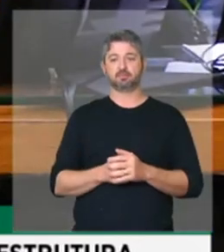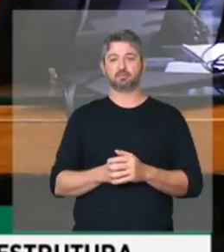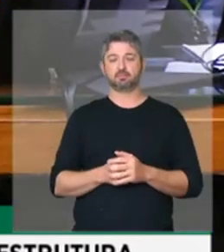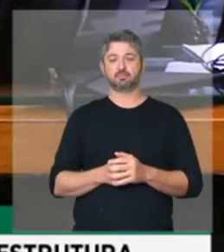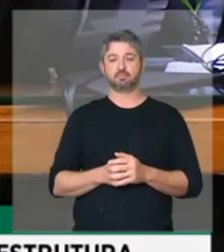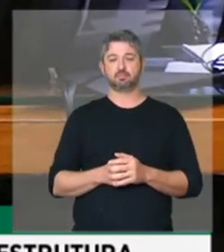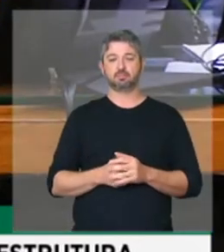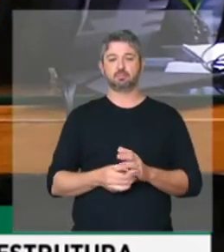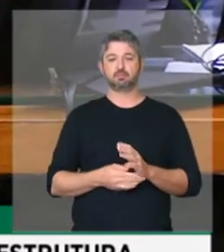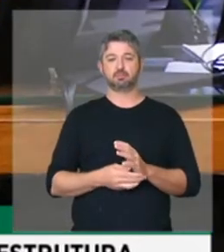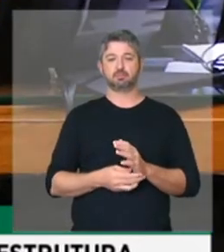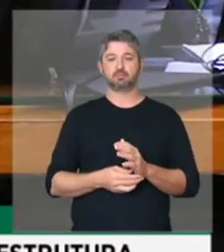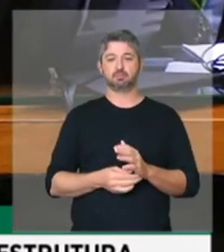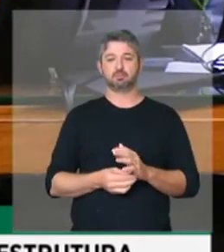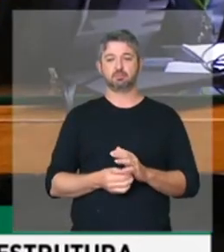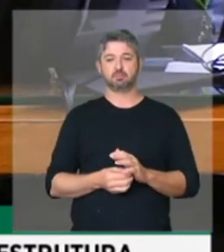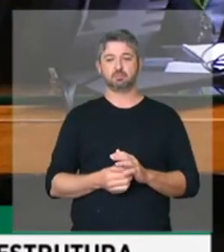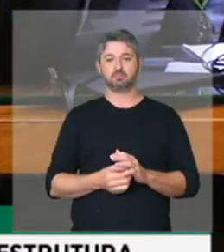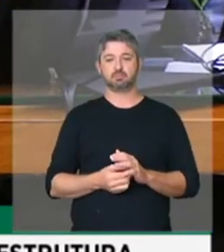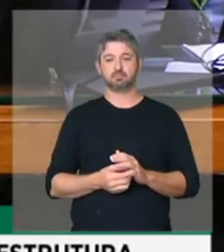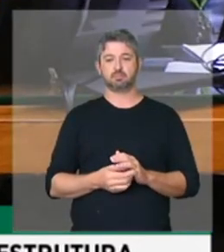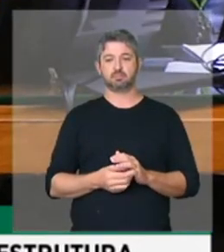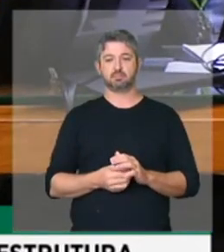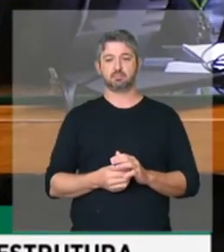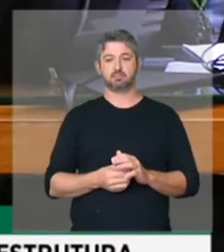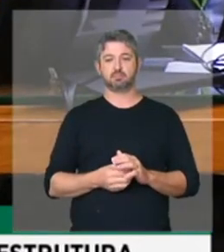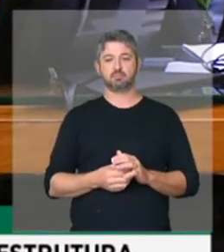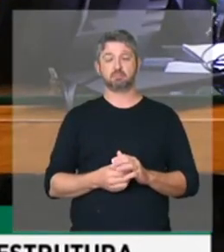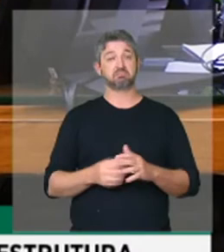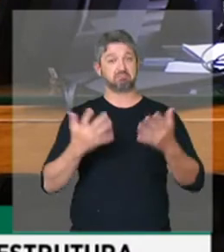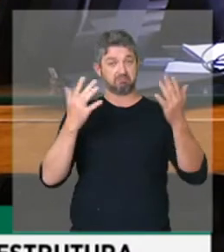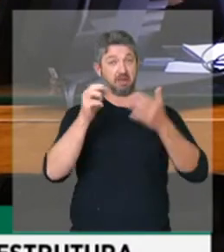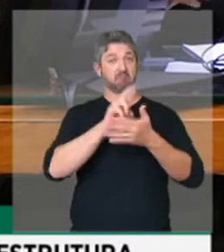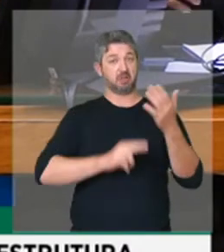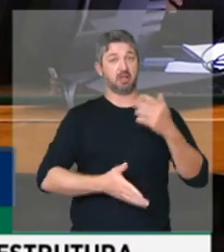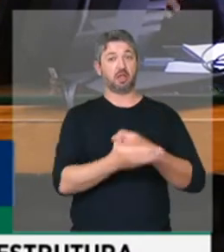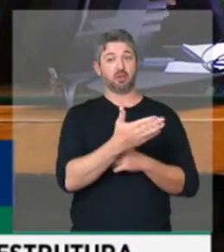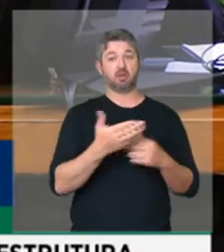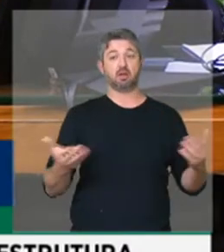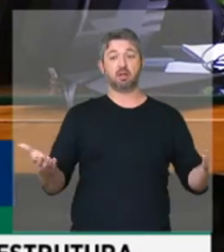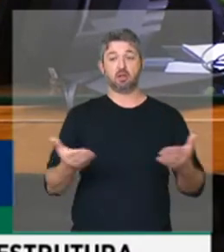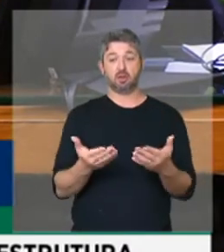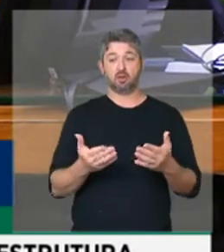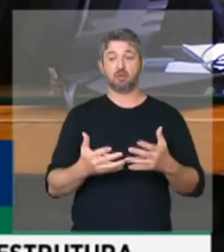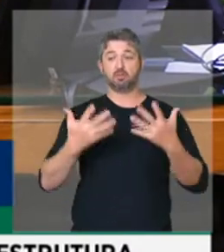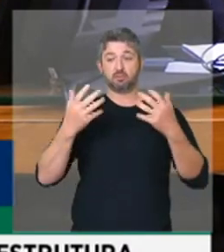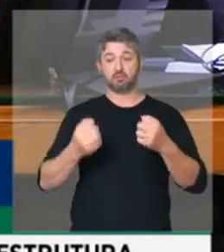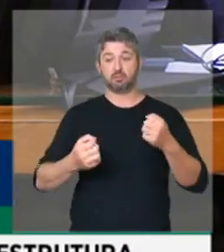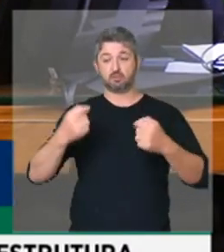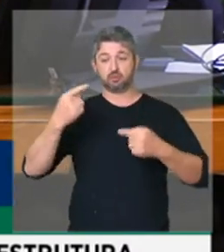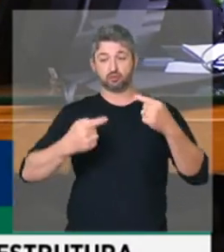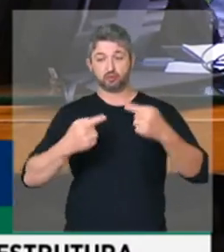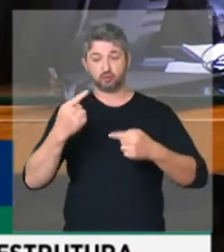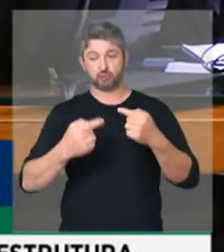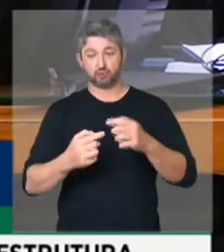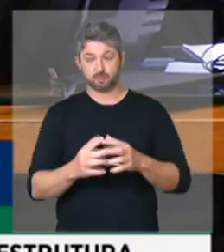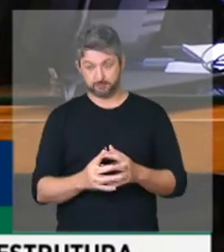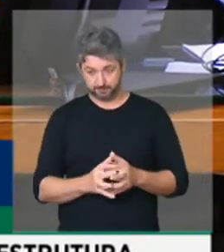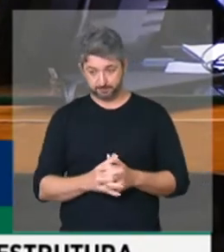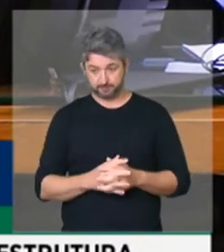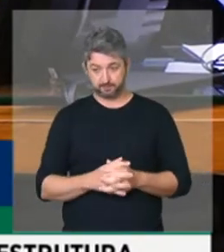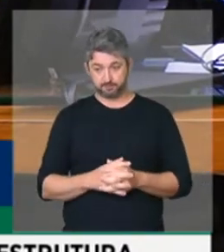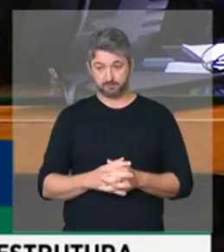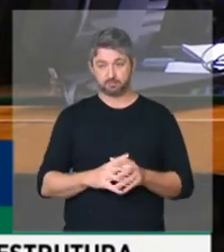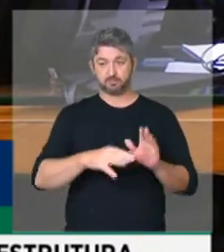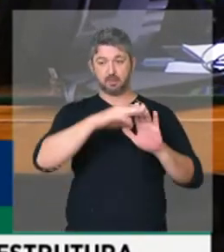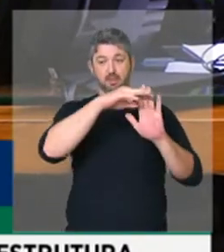Ok, deputado Arnaldo Jardim, parabéns pelo seu relatório. Nesse momento, passa-se a discussão. Há uma lista